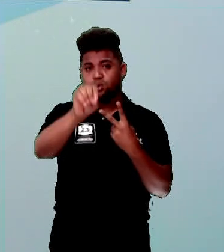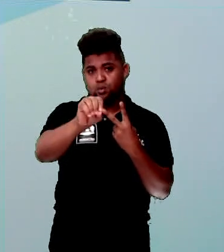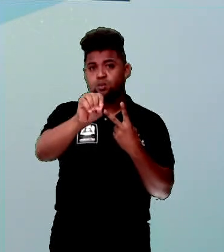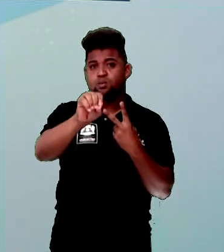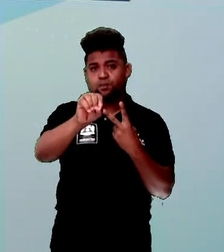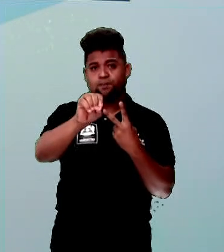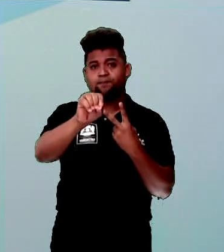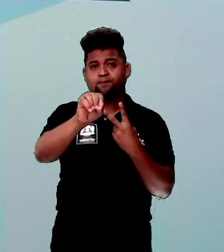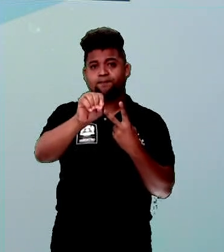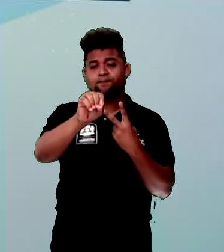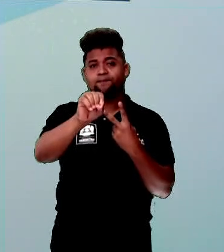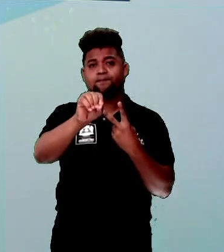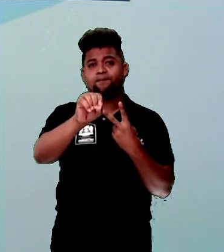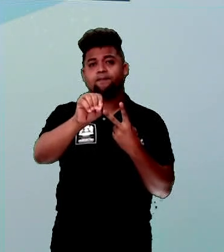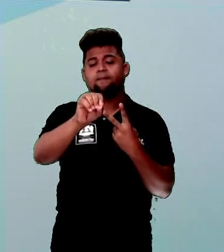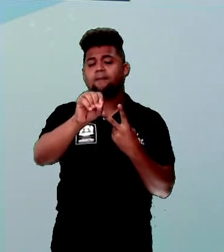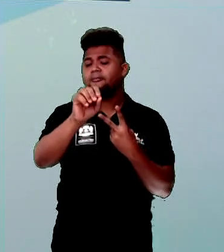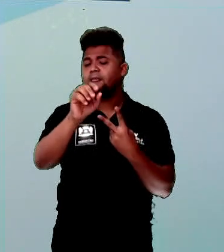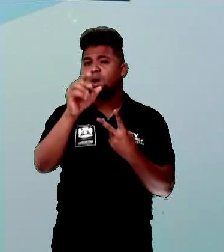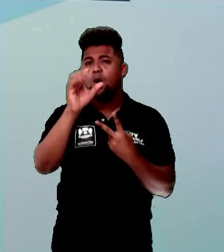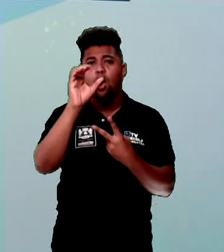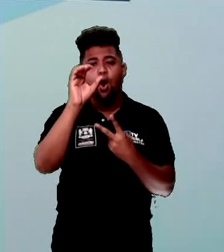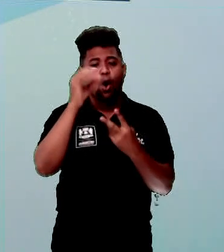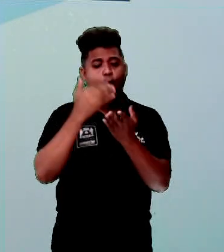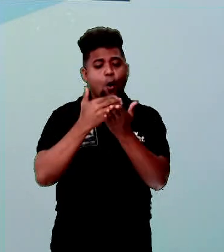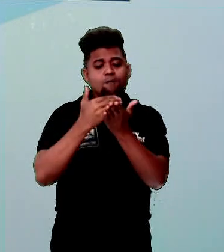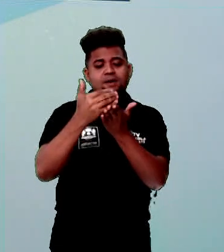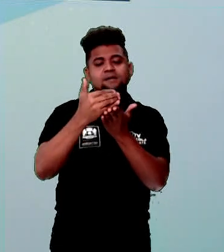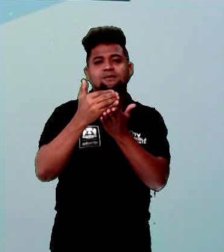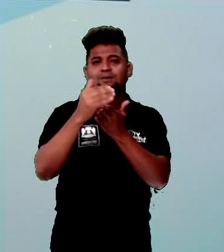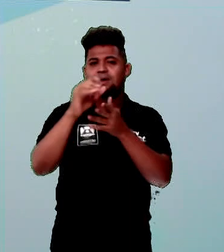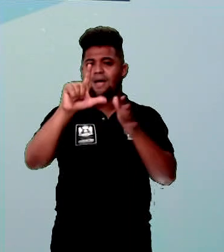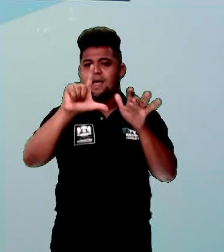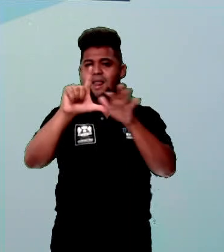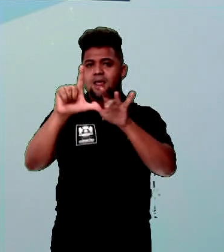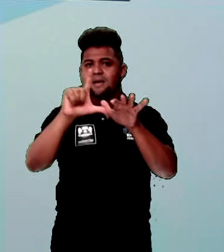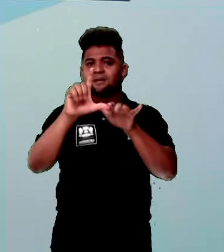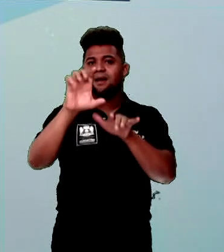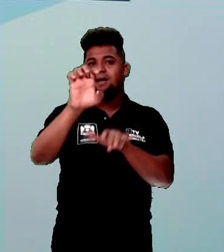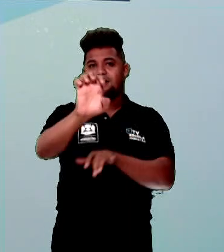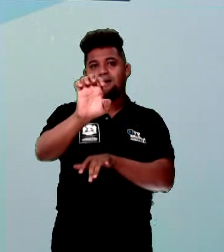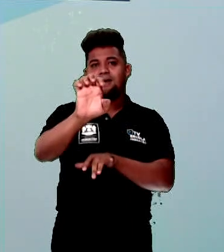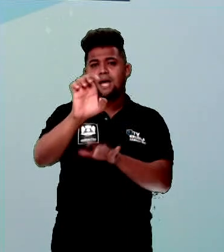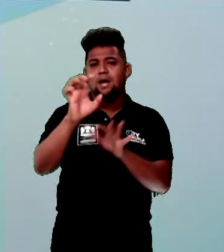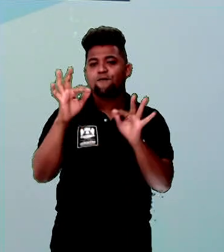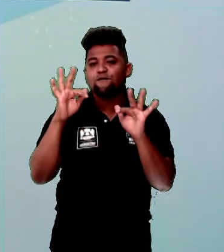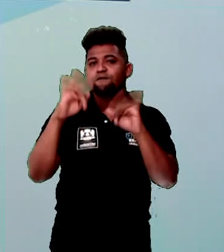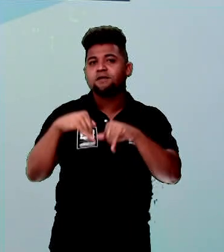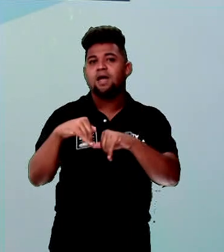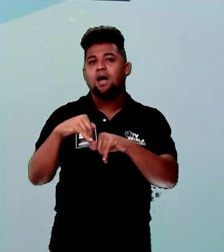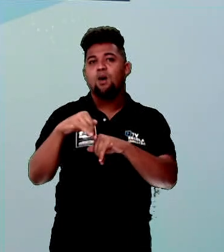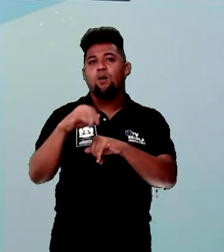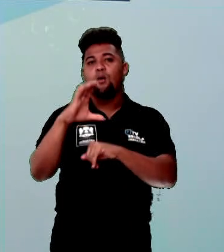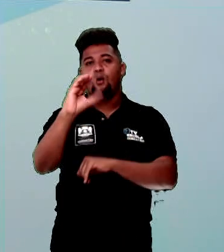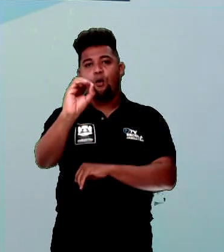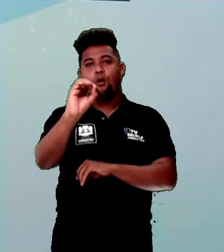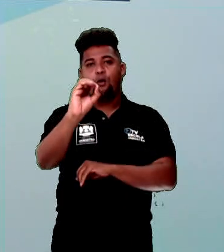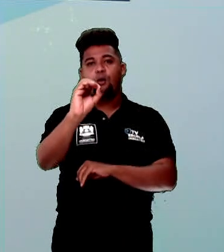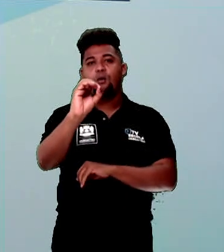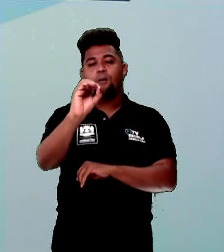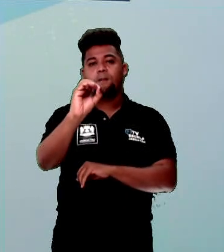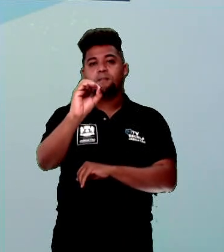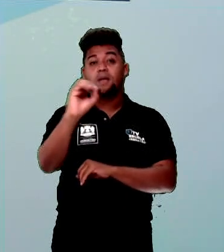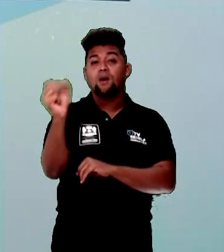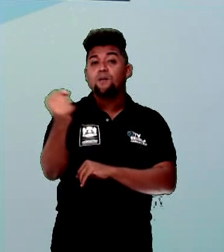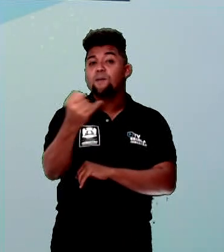D, O. Letra inicial da palavra, letra E. Letra final, letra O.